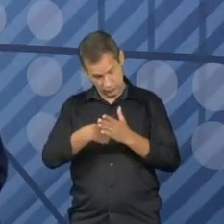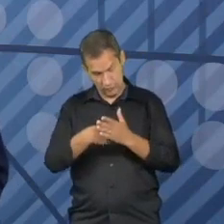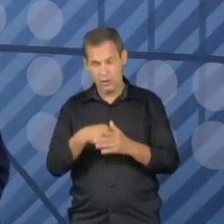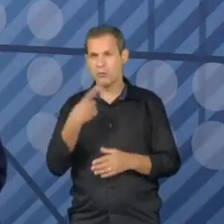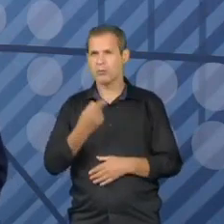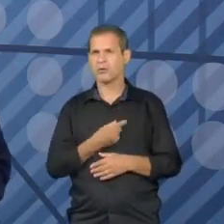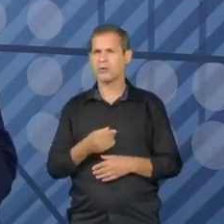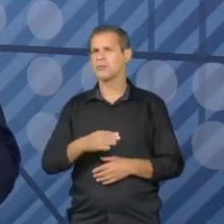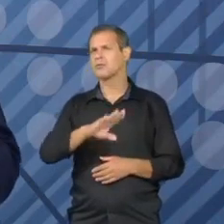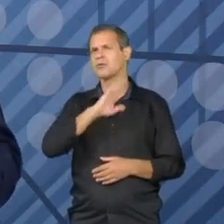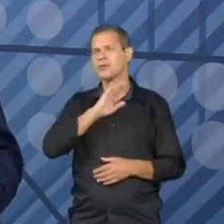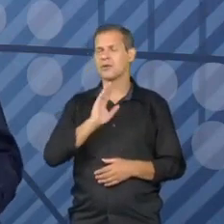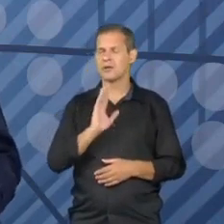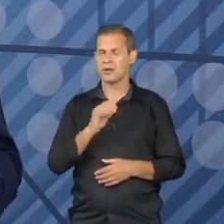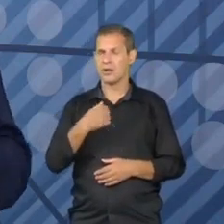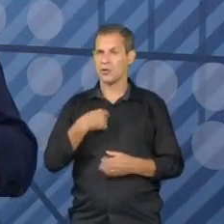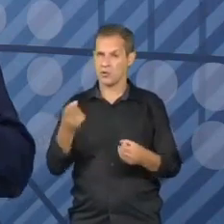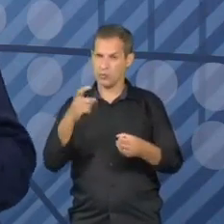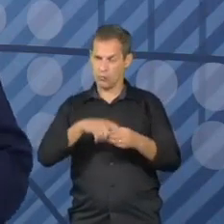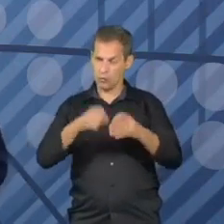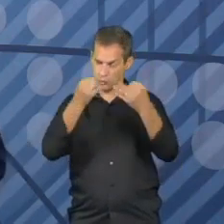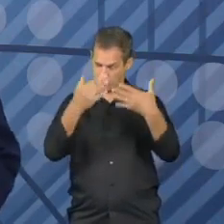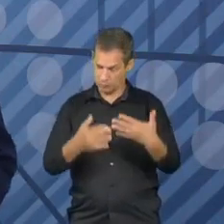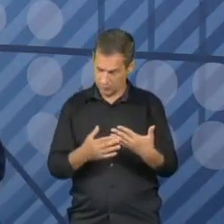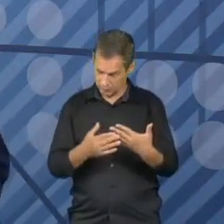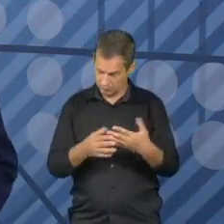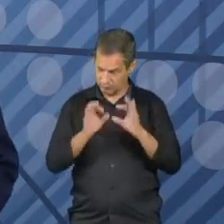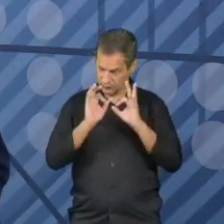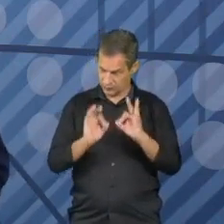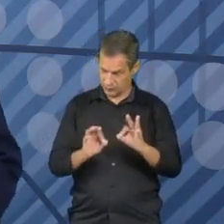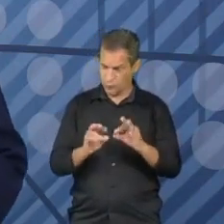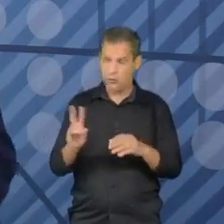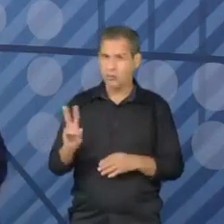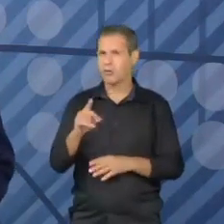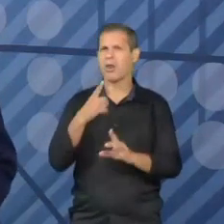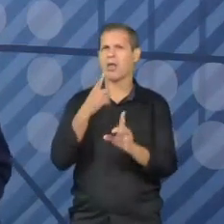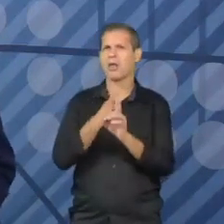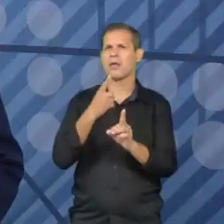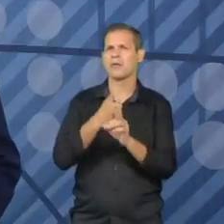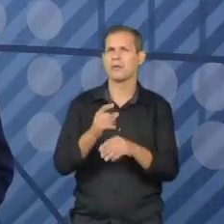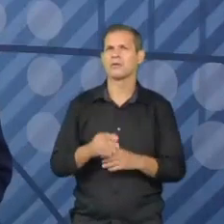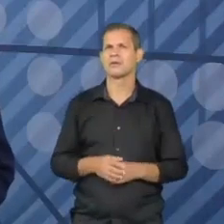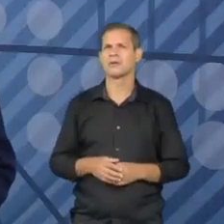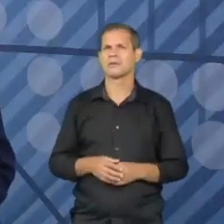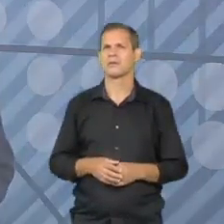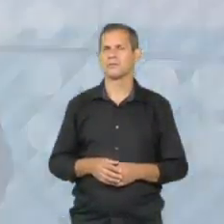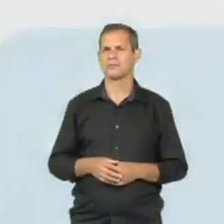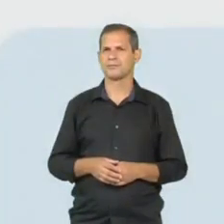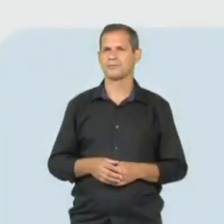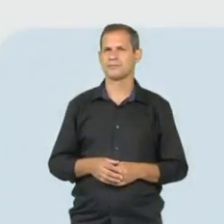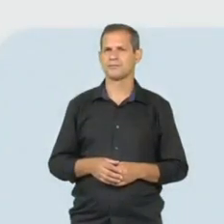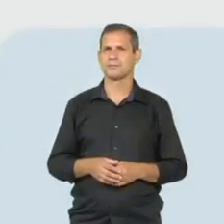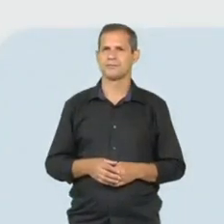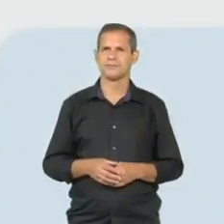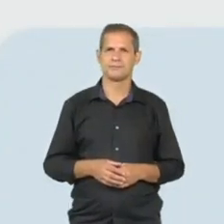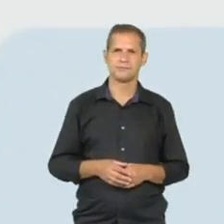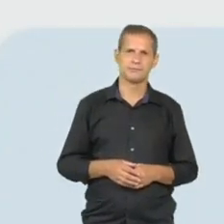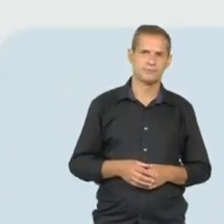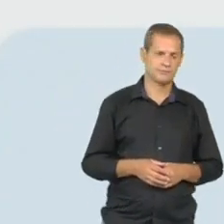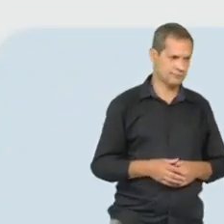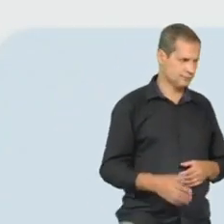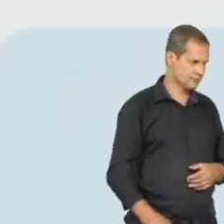gente no chat. E aí eu venho para comentar o passo a passo, como esse valor ele foi realmente gerado.